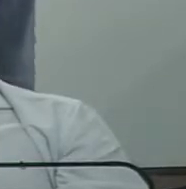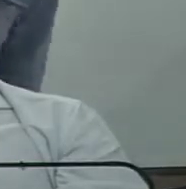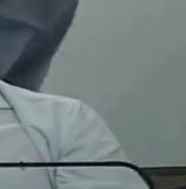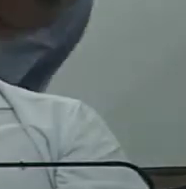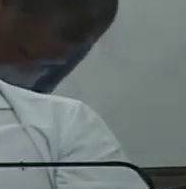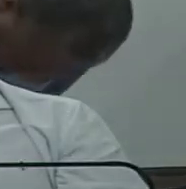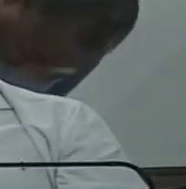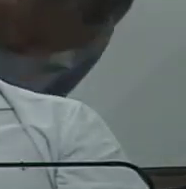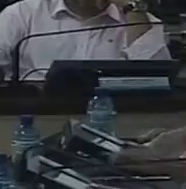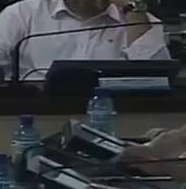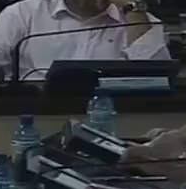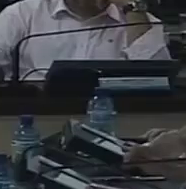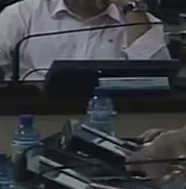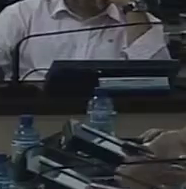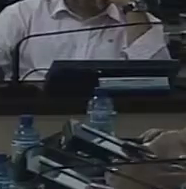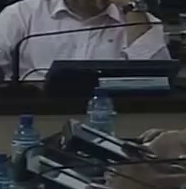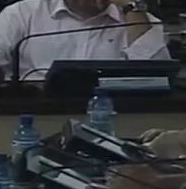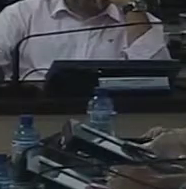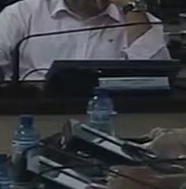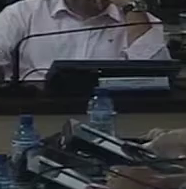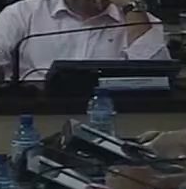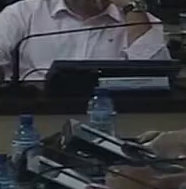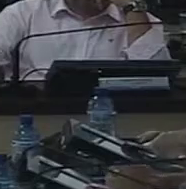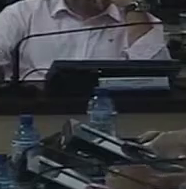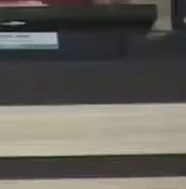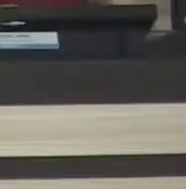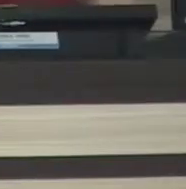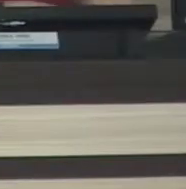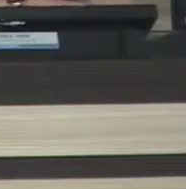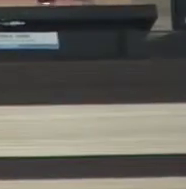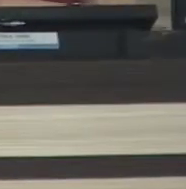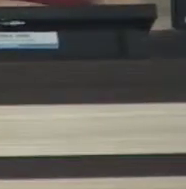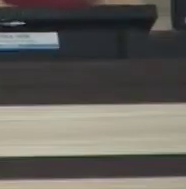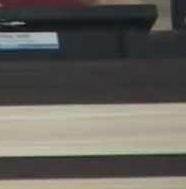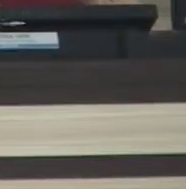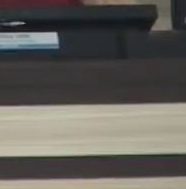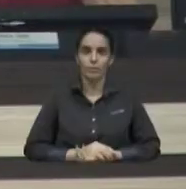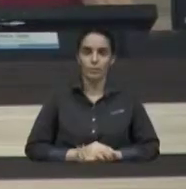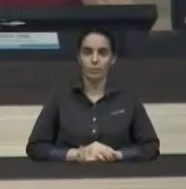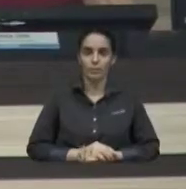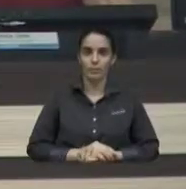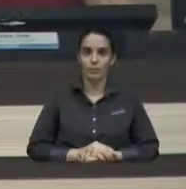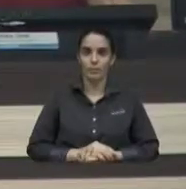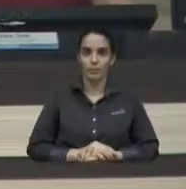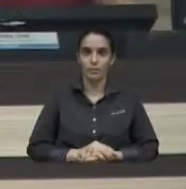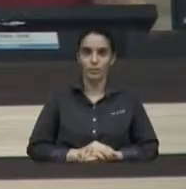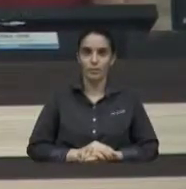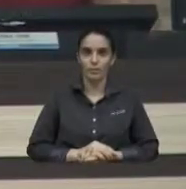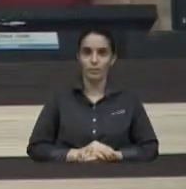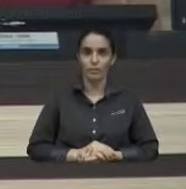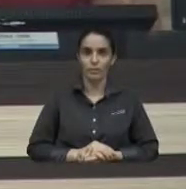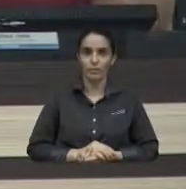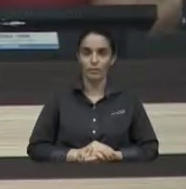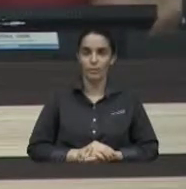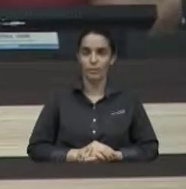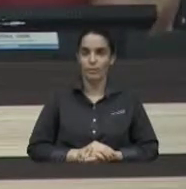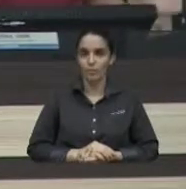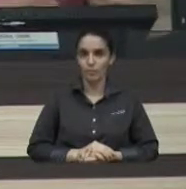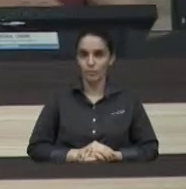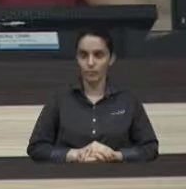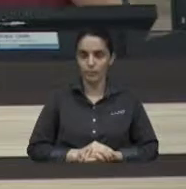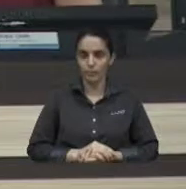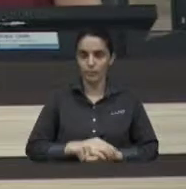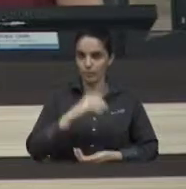obrigado. Continue em discussão. Eu quero falar um pouquinho só. Com a palavra,